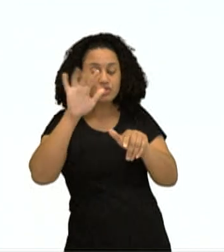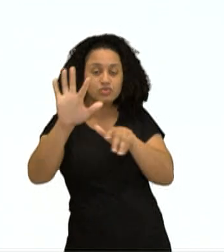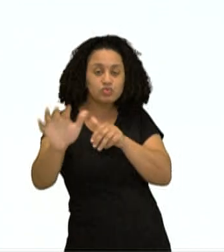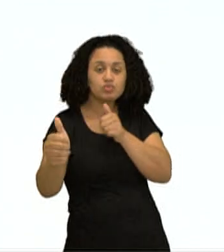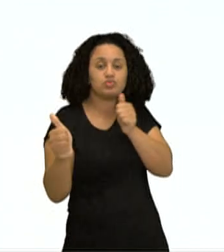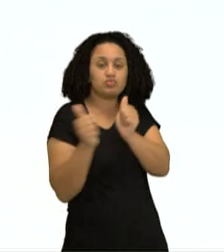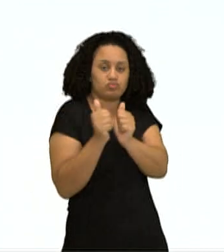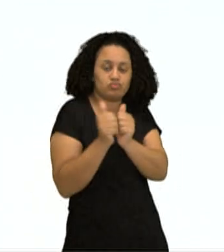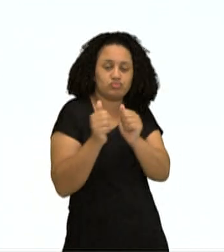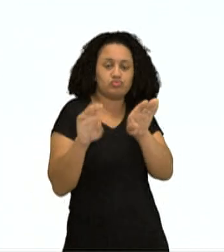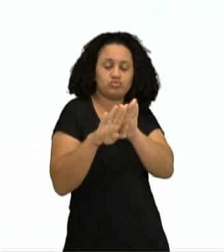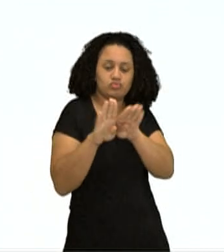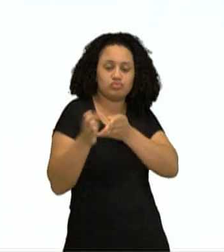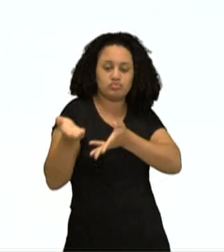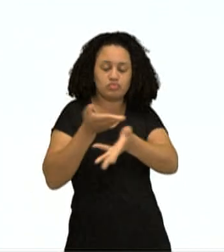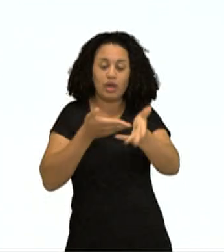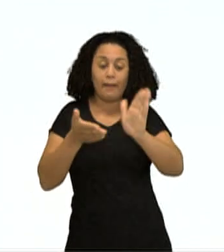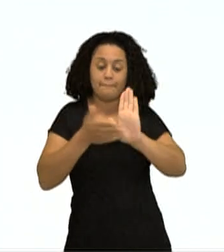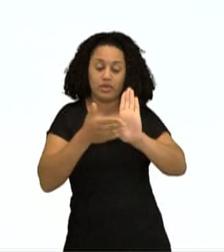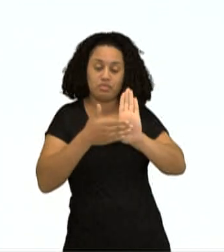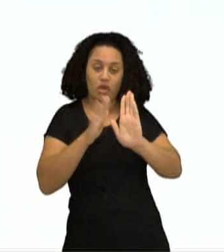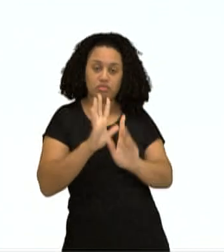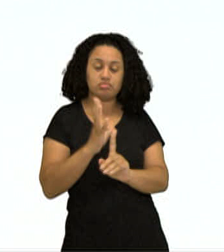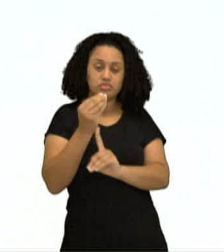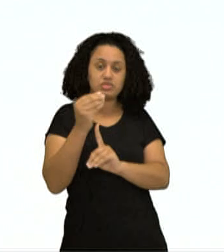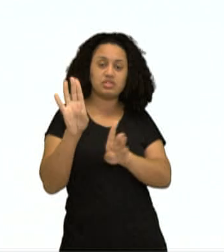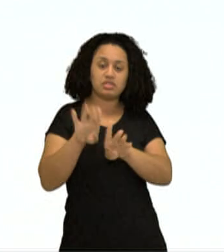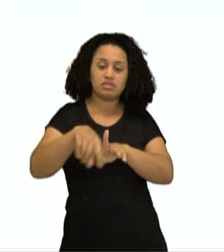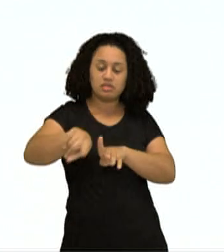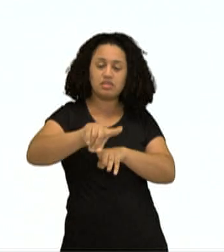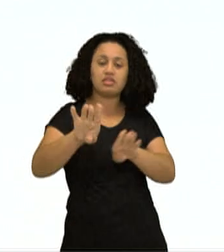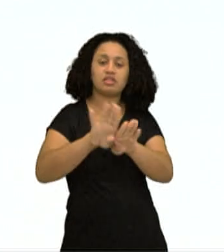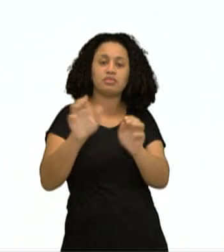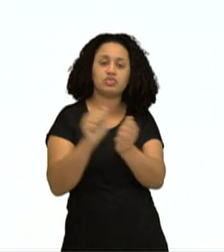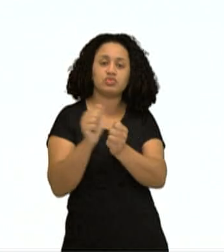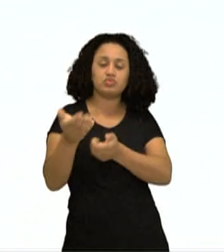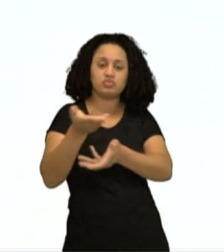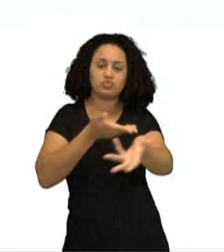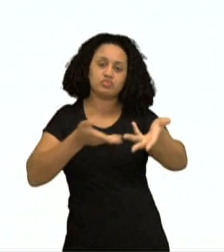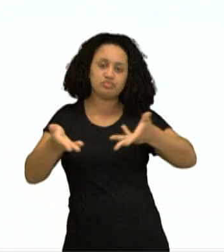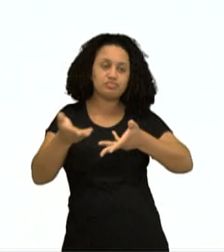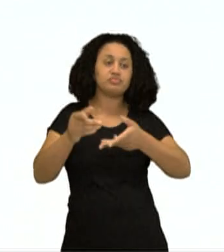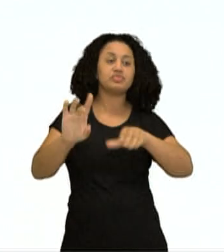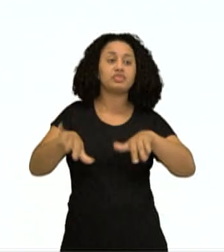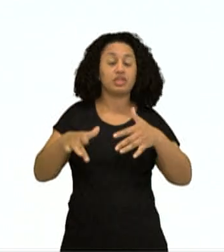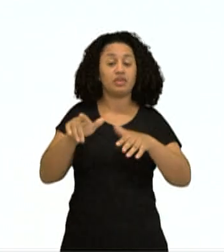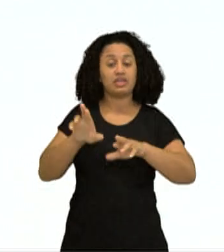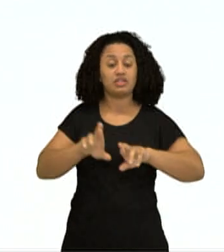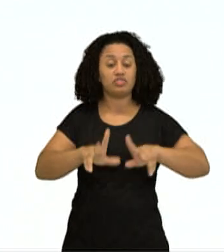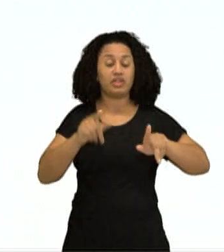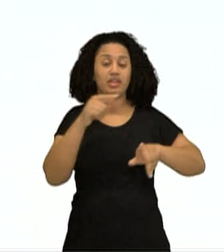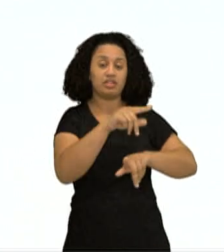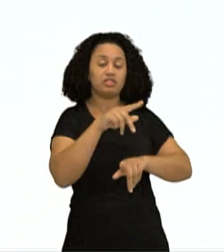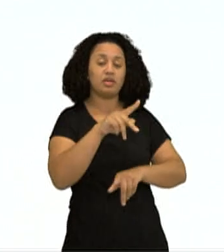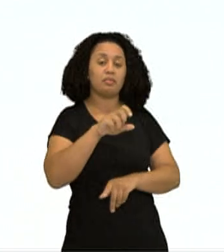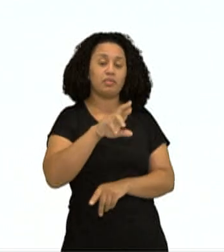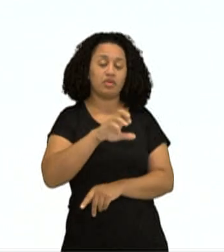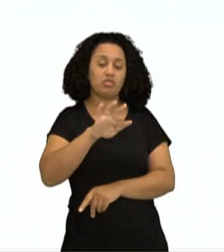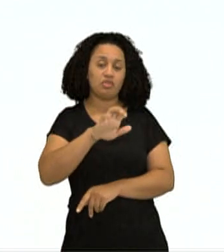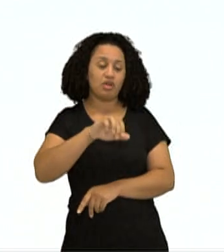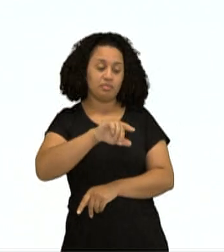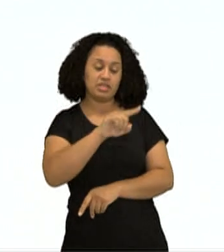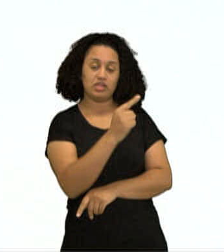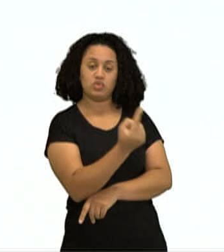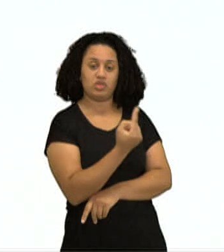fazendo-o participar da cena proposta pelo artista. Nesse sentido, o happening se distingue da performance, na qual não há participação